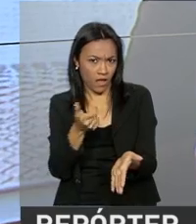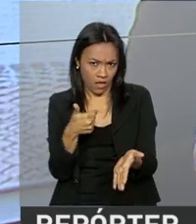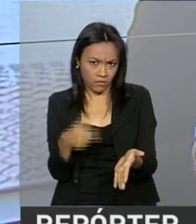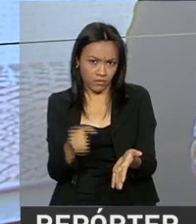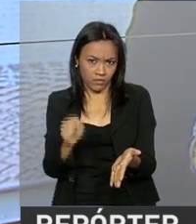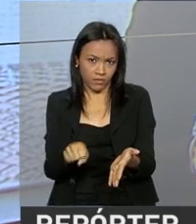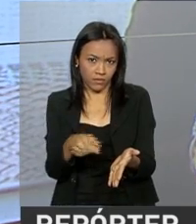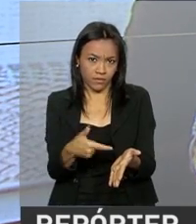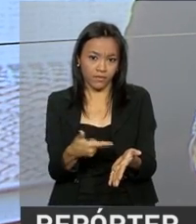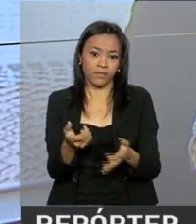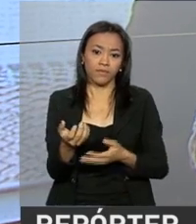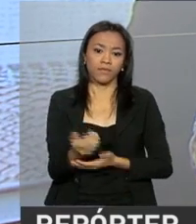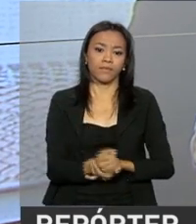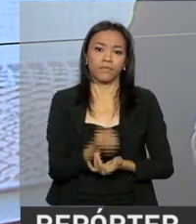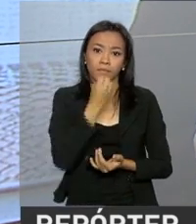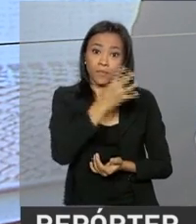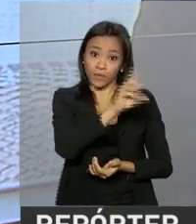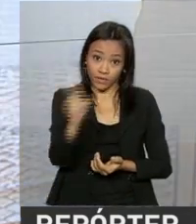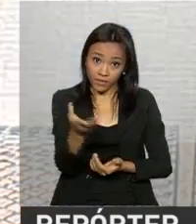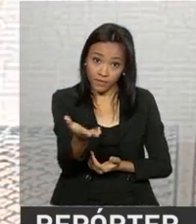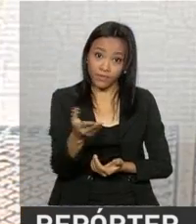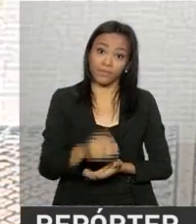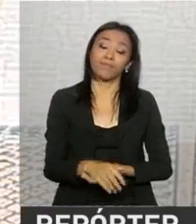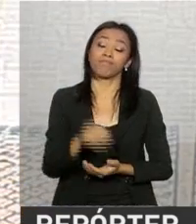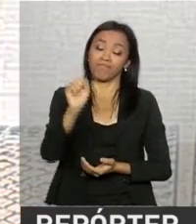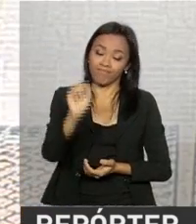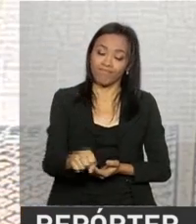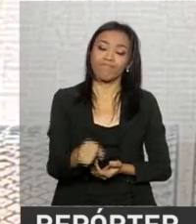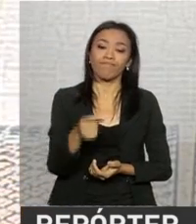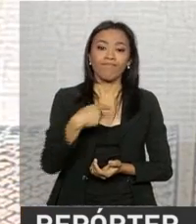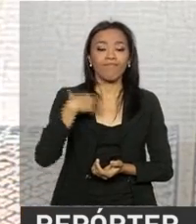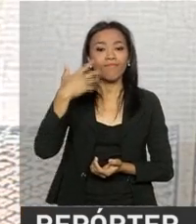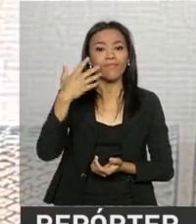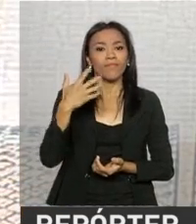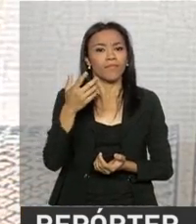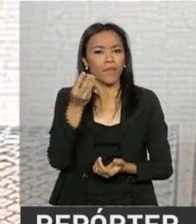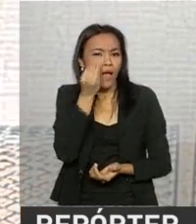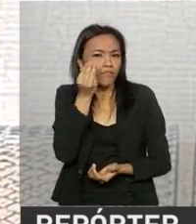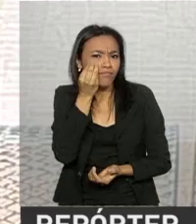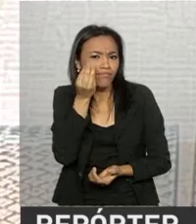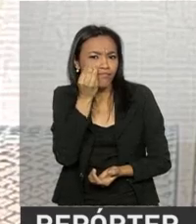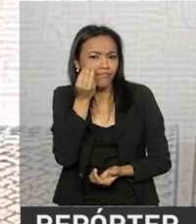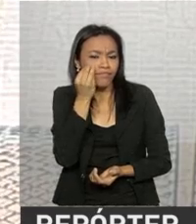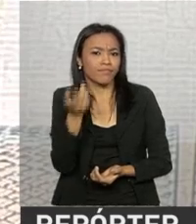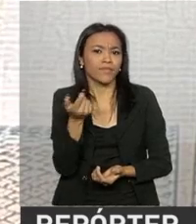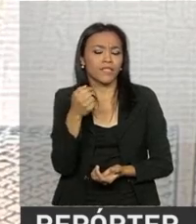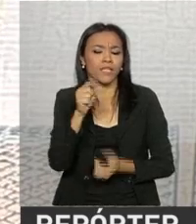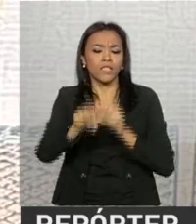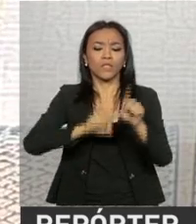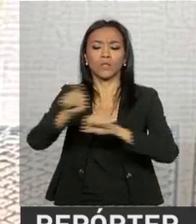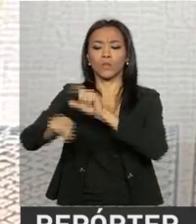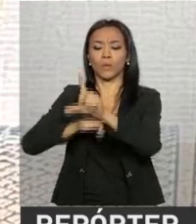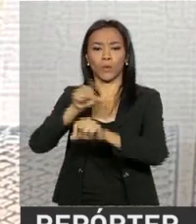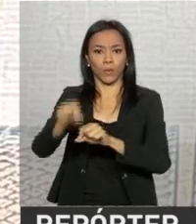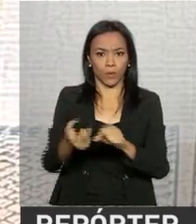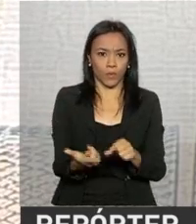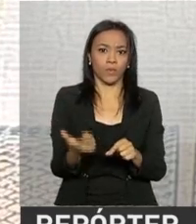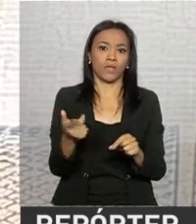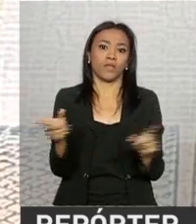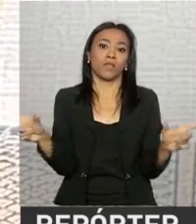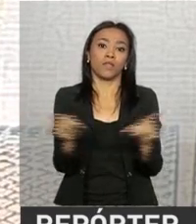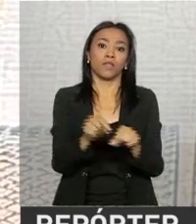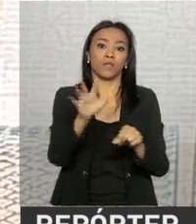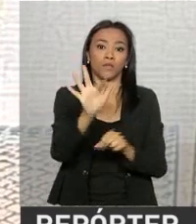dia. Bom dia, isso, Renata. Para conferir a convocação no processo seletivo e concluir